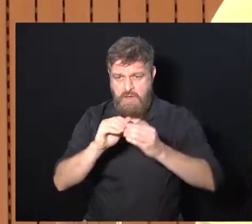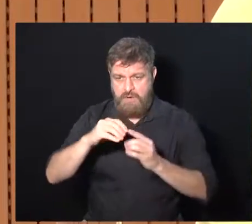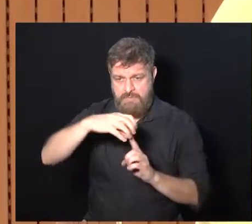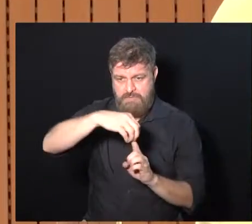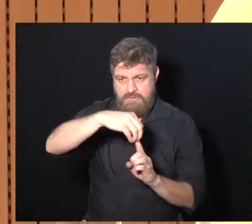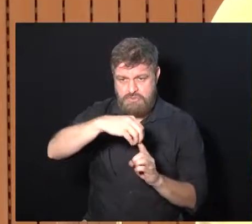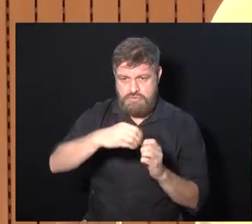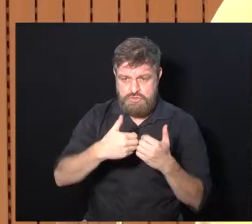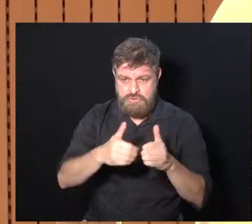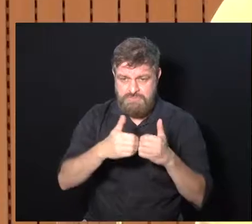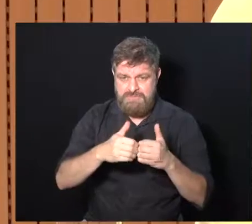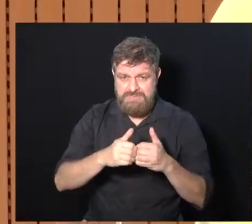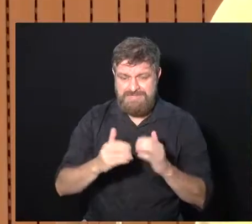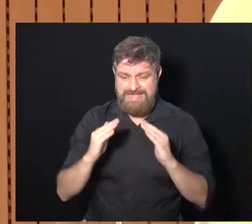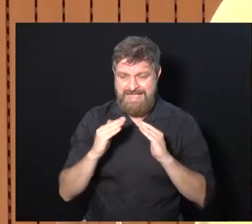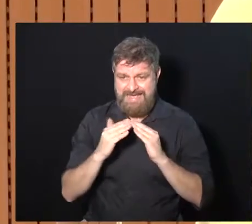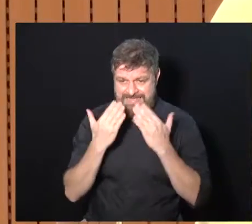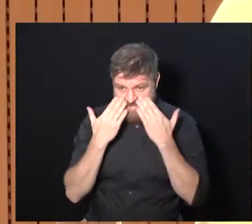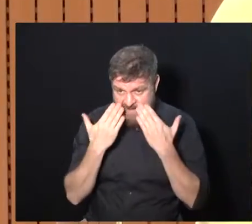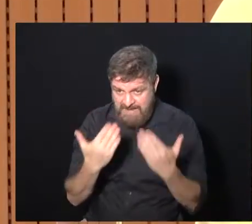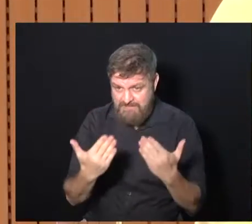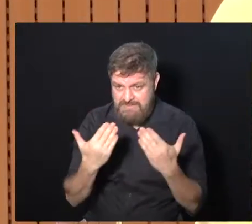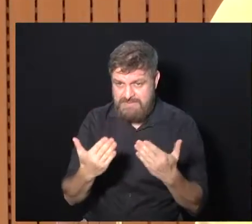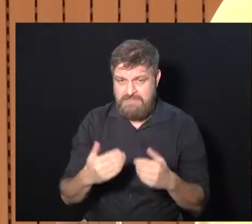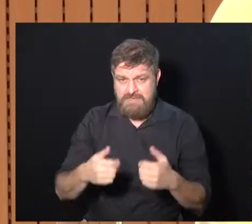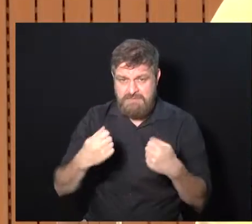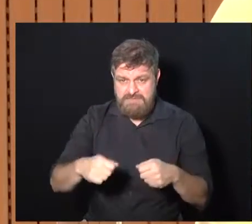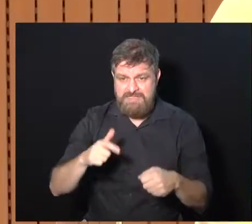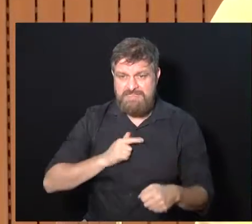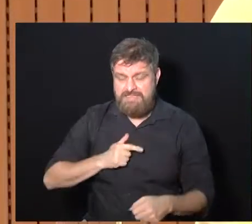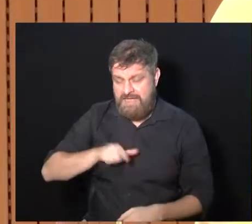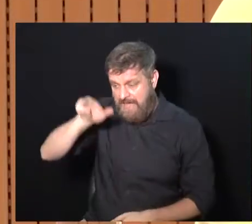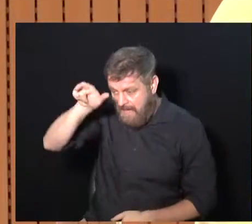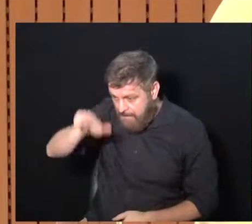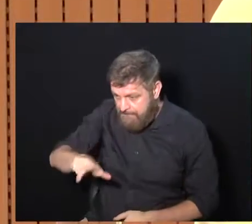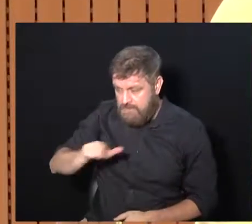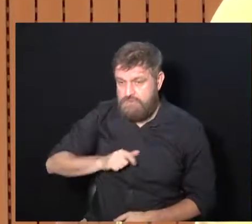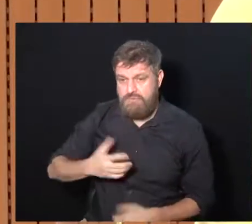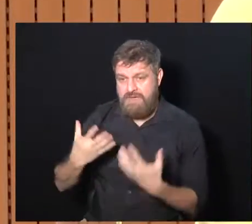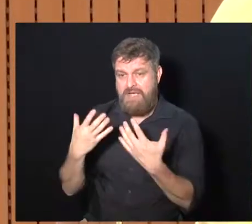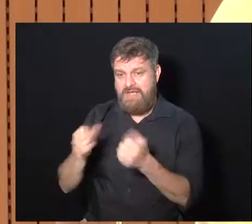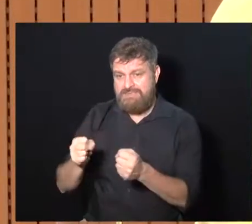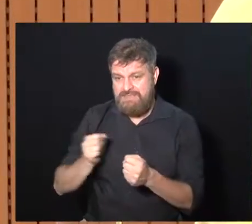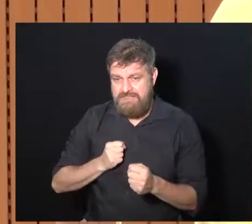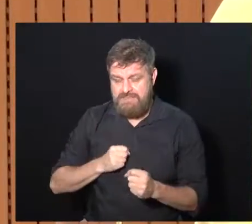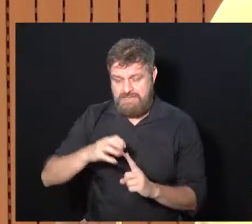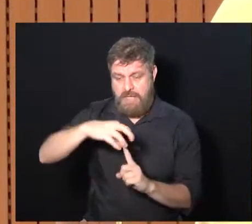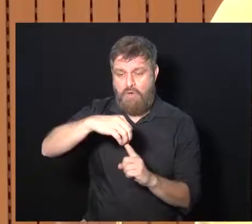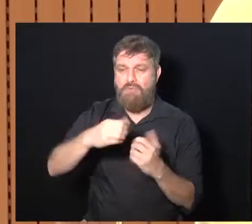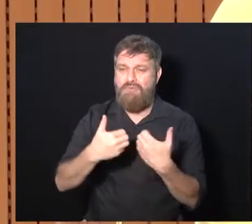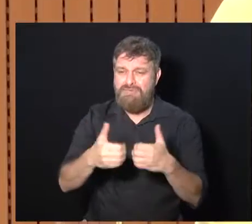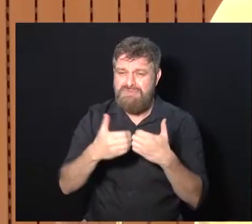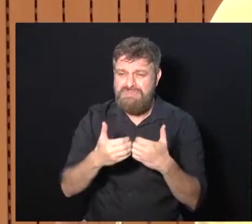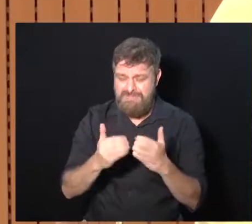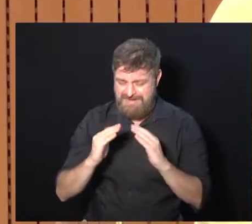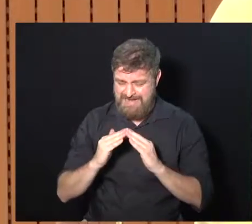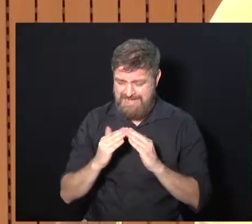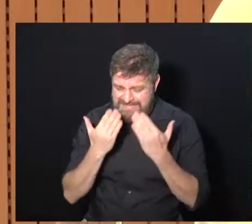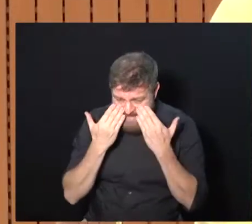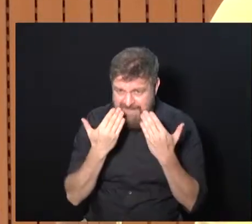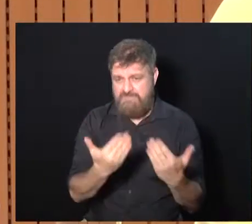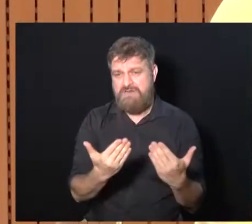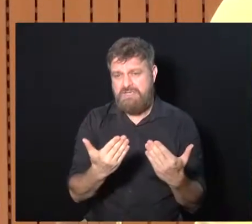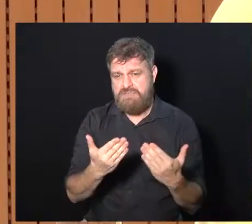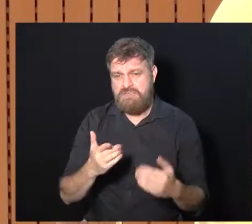às propriedades privadas sem a anuência de seus proprietários. Então, o projeto visa justamente revogar